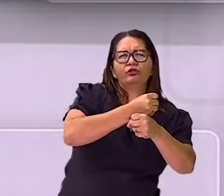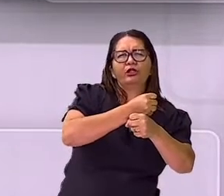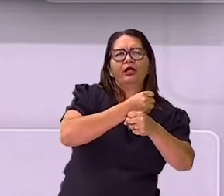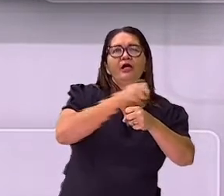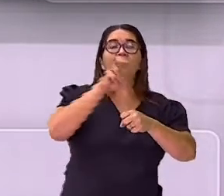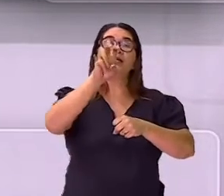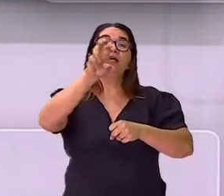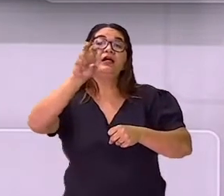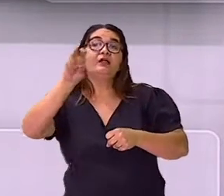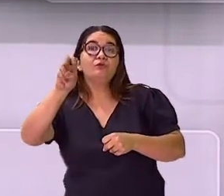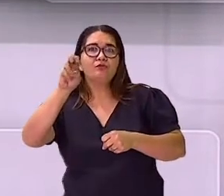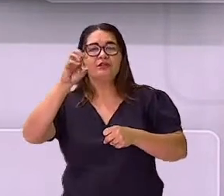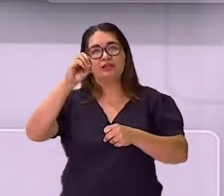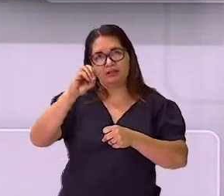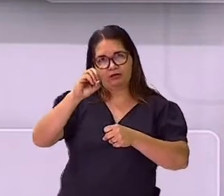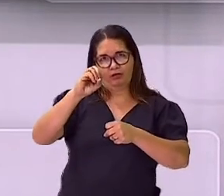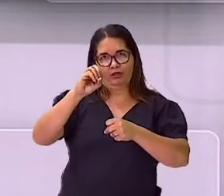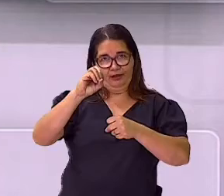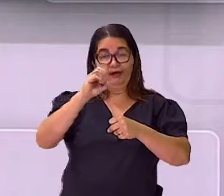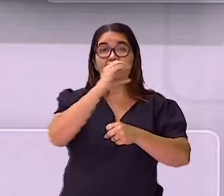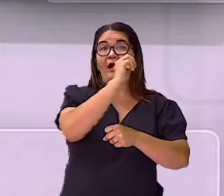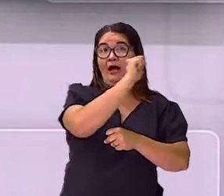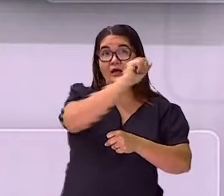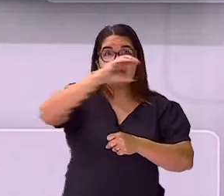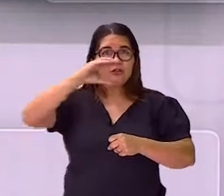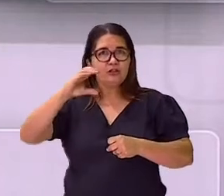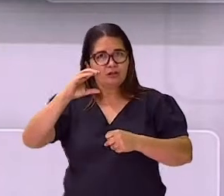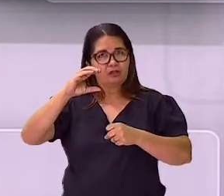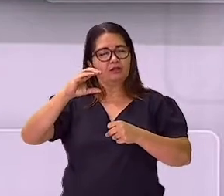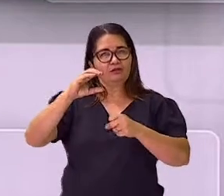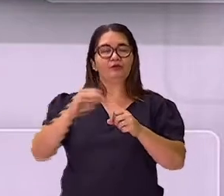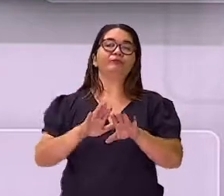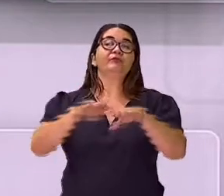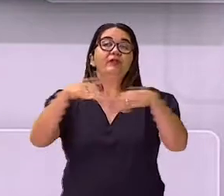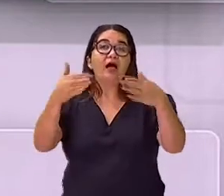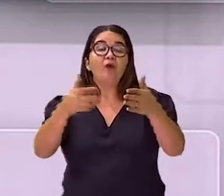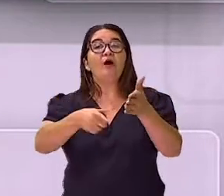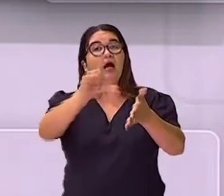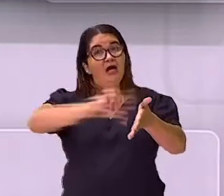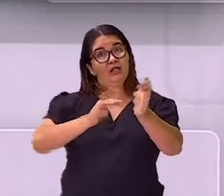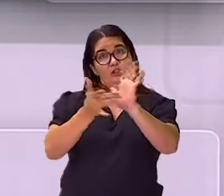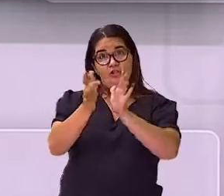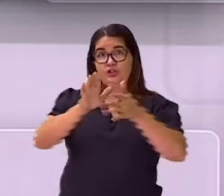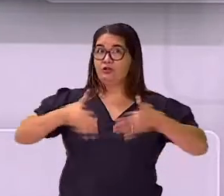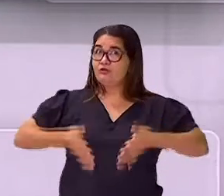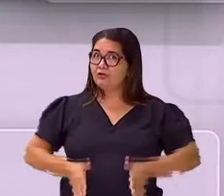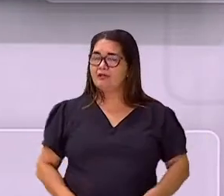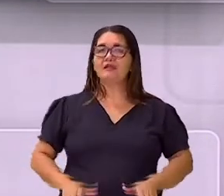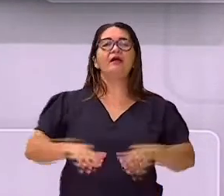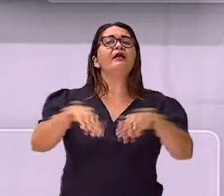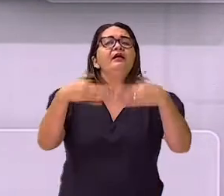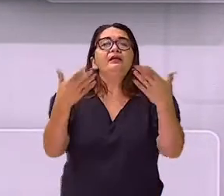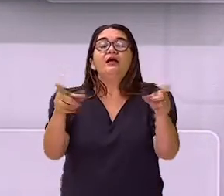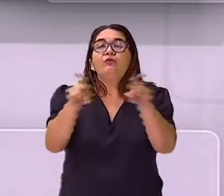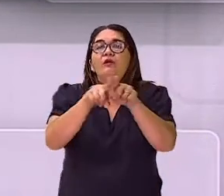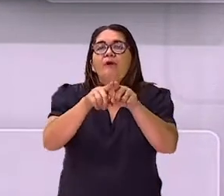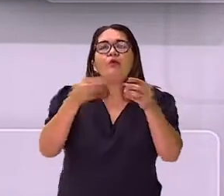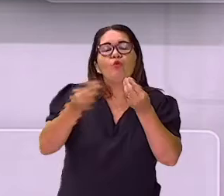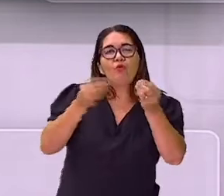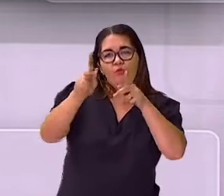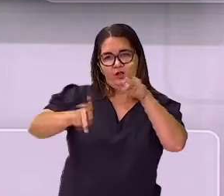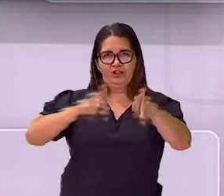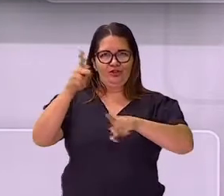a.C., Ciro o Grande foi o primeiro rei persa a ter um grande destaque naquela